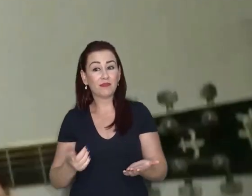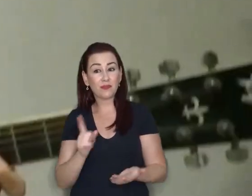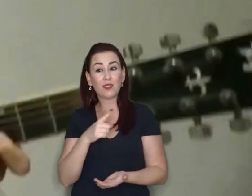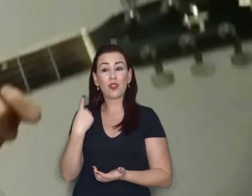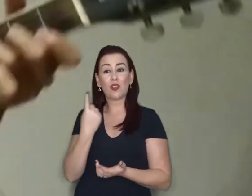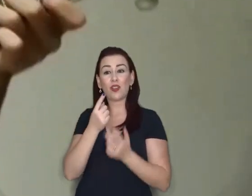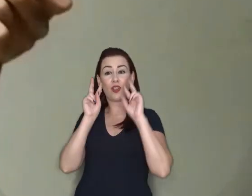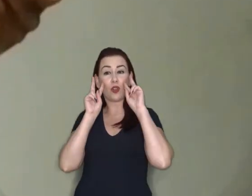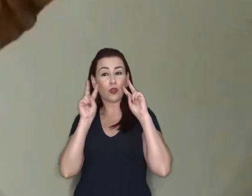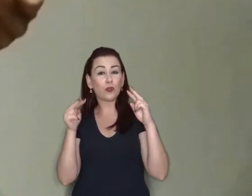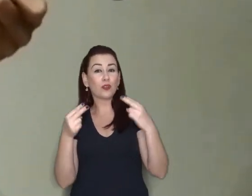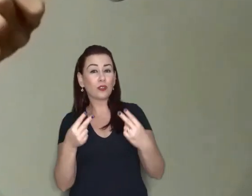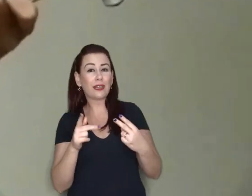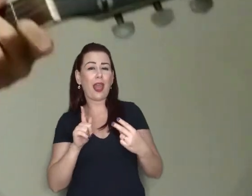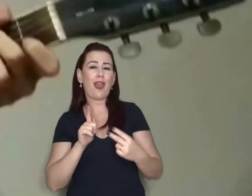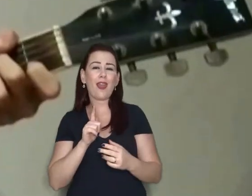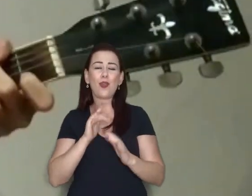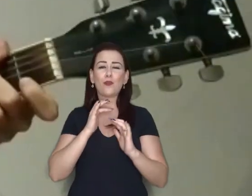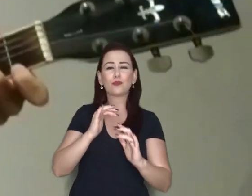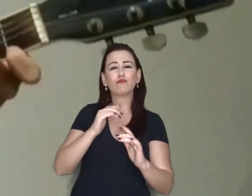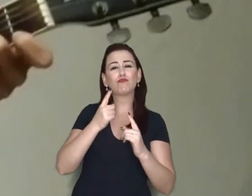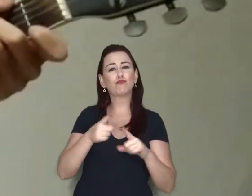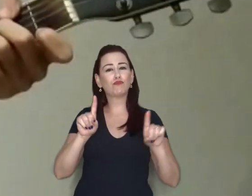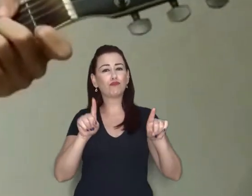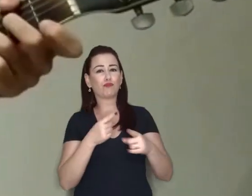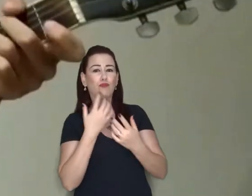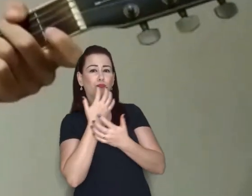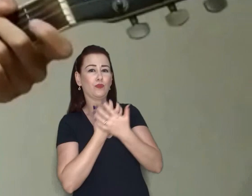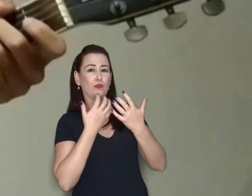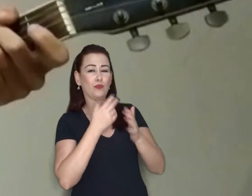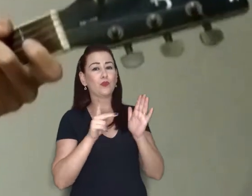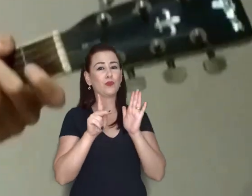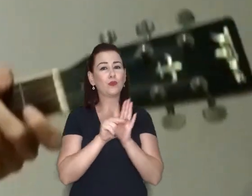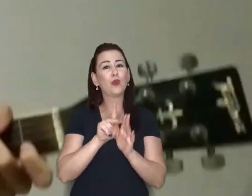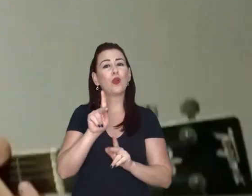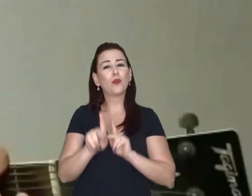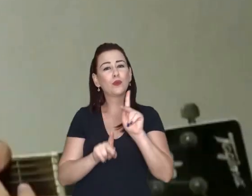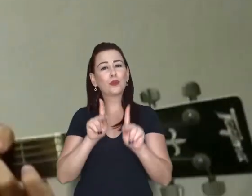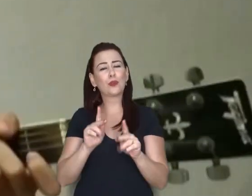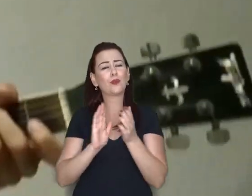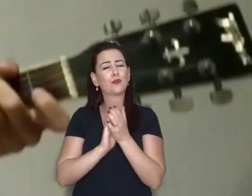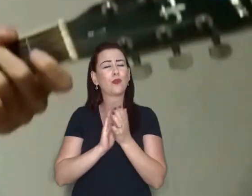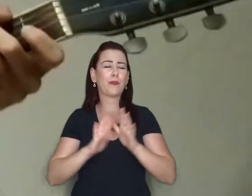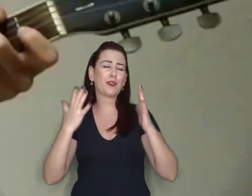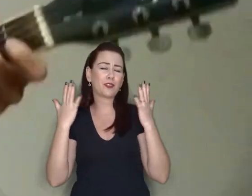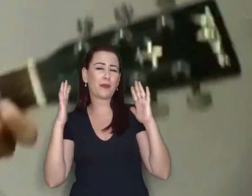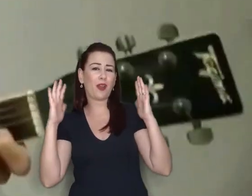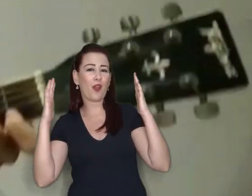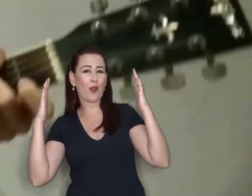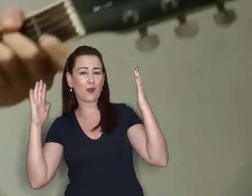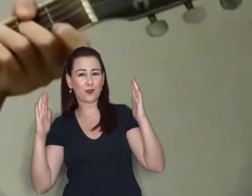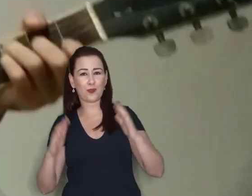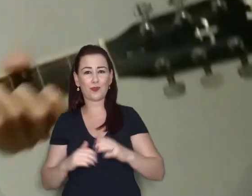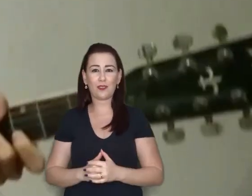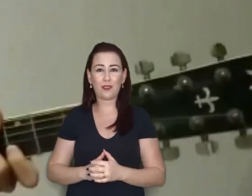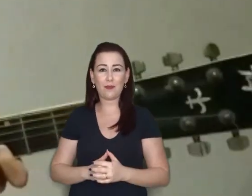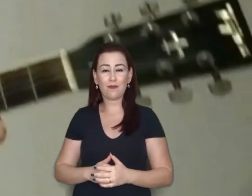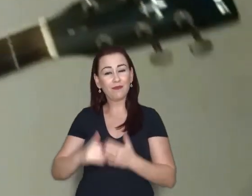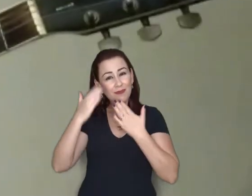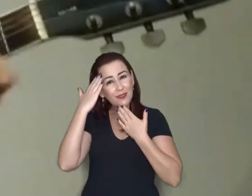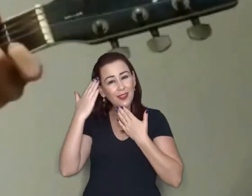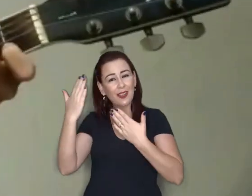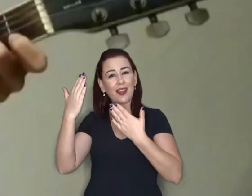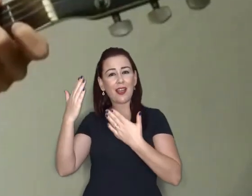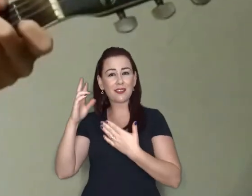escutamos os clarins e do povo forte aplauso. Graças,